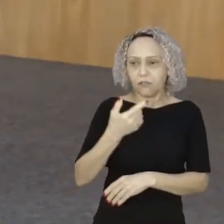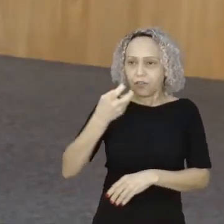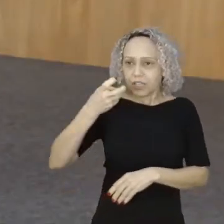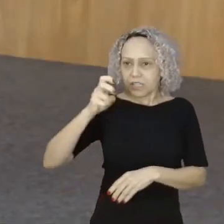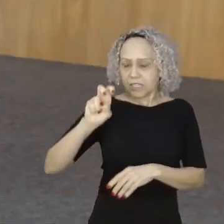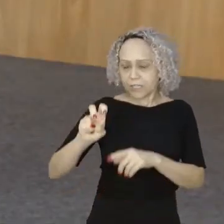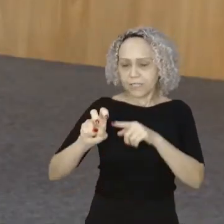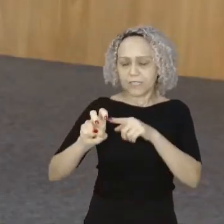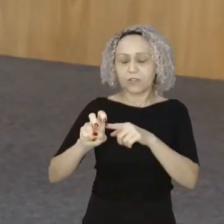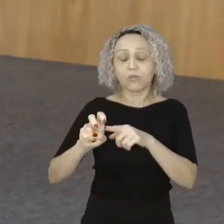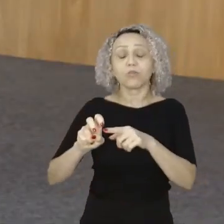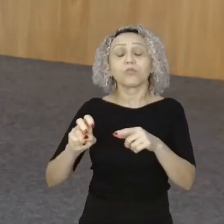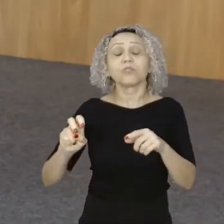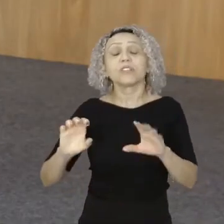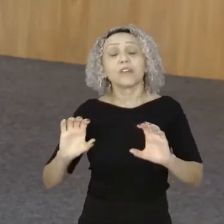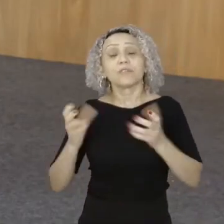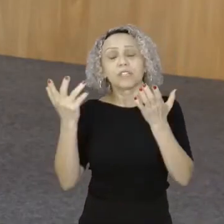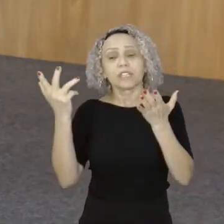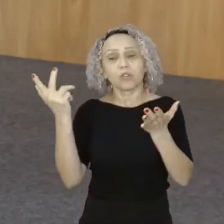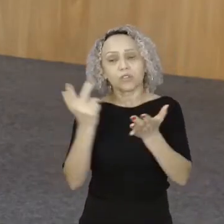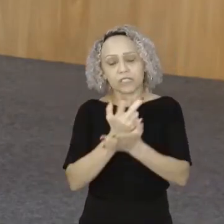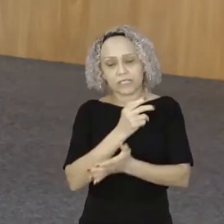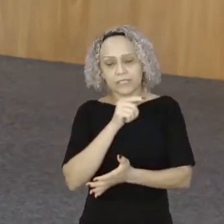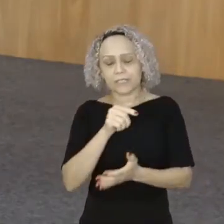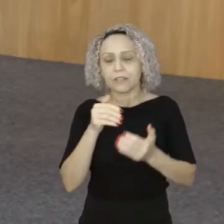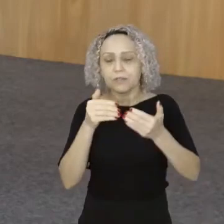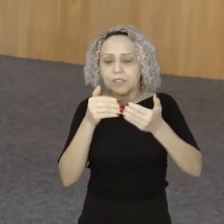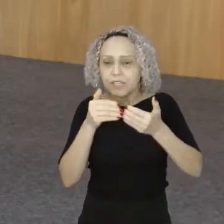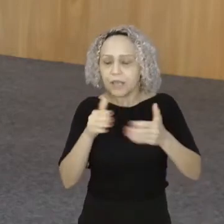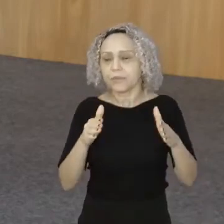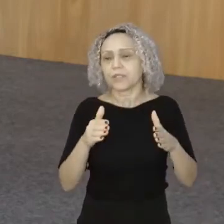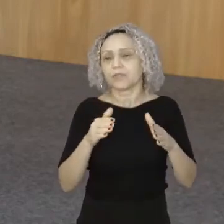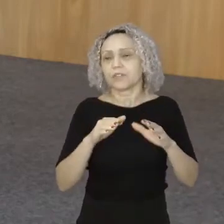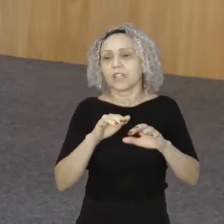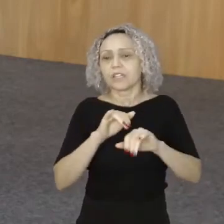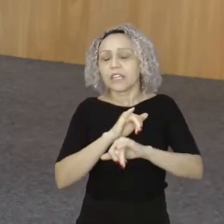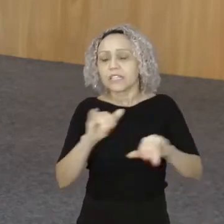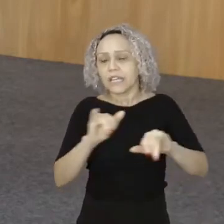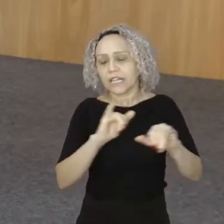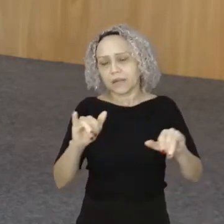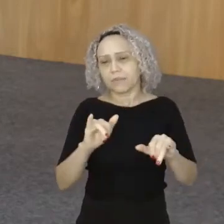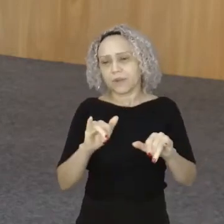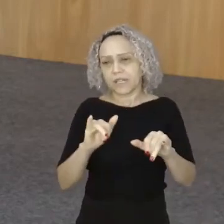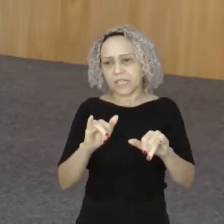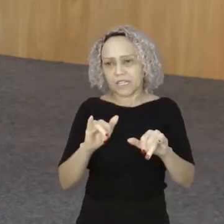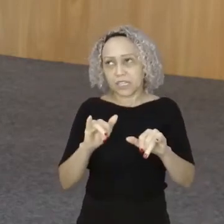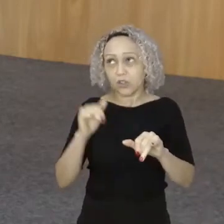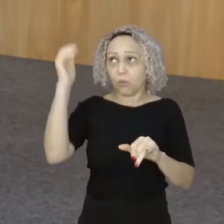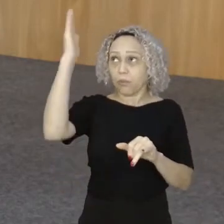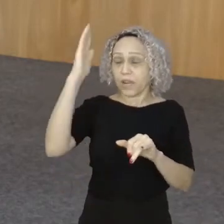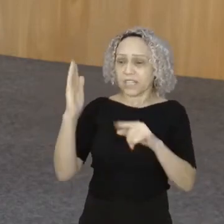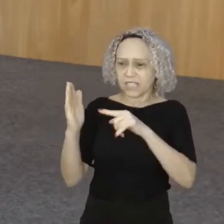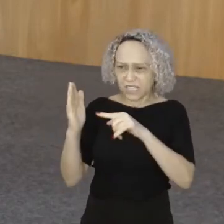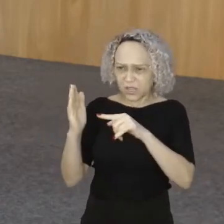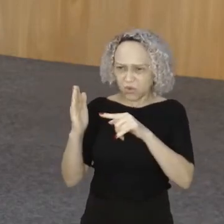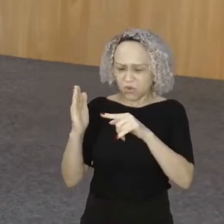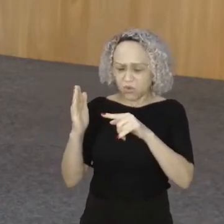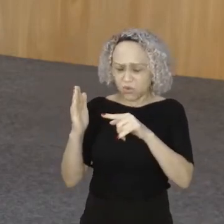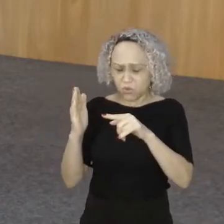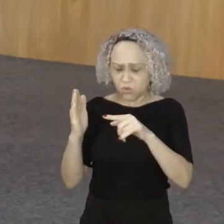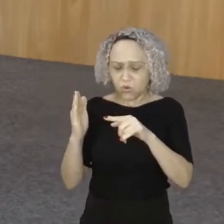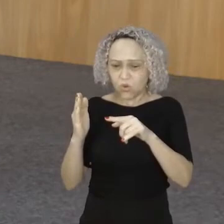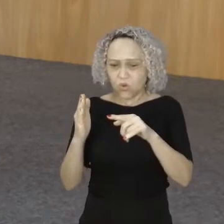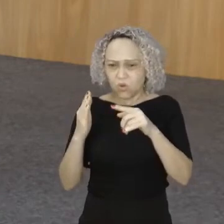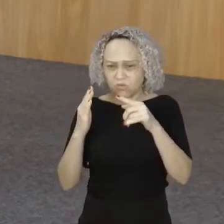Maria Helena, quais são os maiores desafios, vocês que estão discutindo com vários atores, né, da sociedade, quais os maiores desafios hoje para a